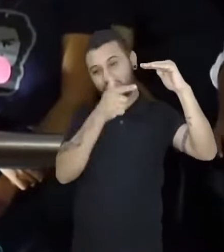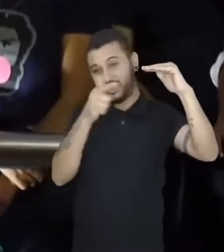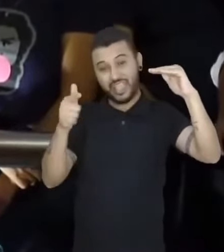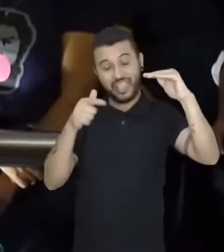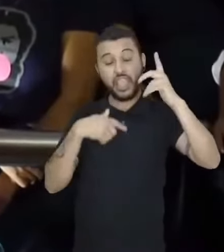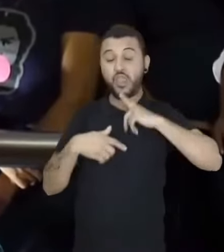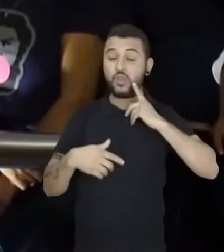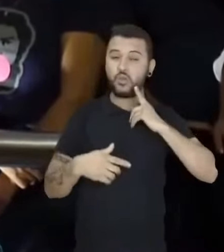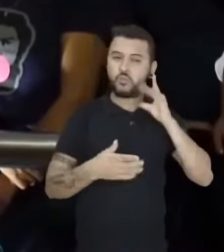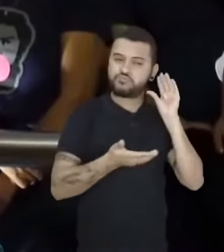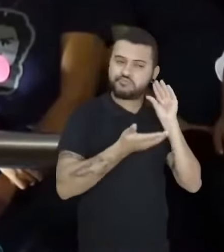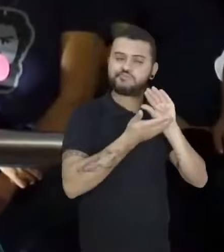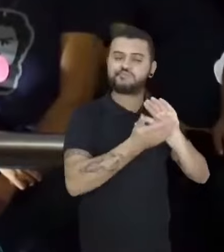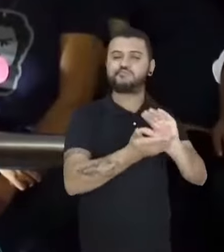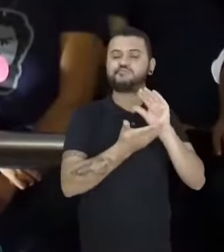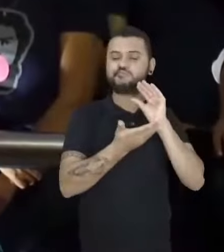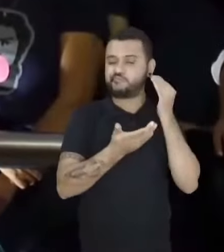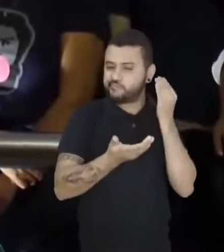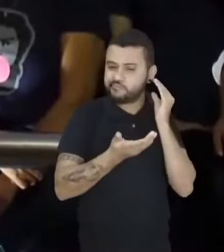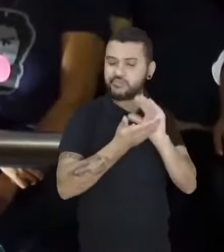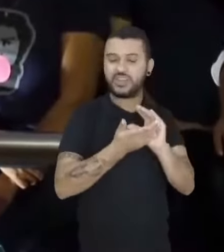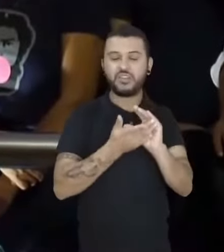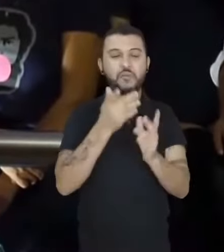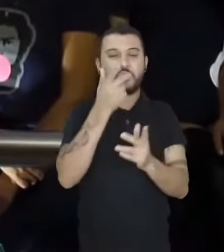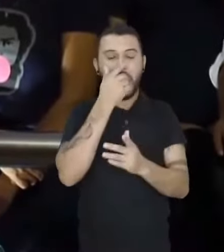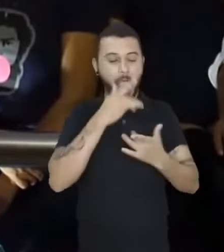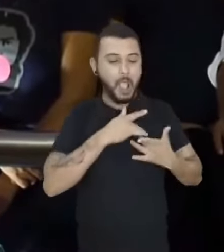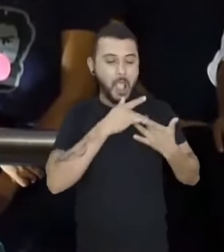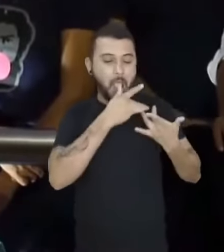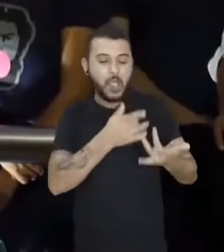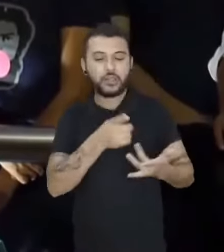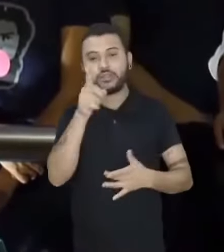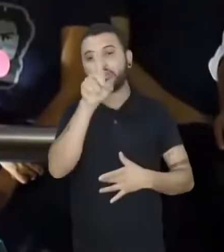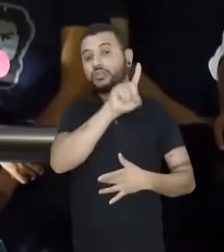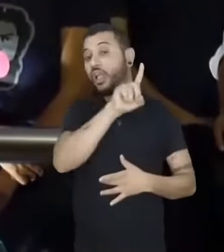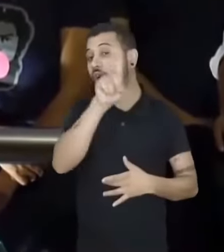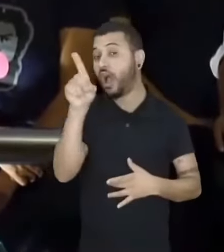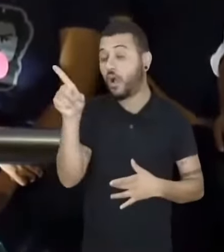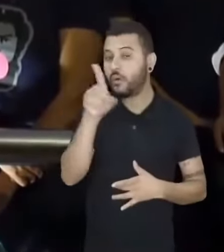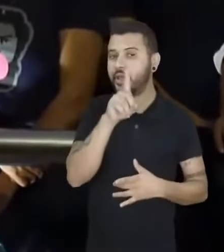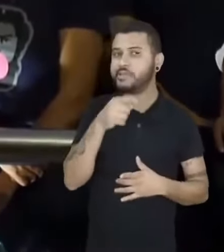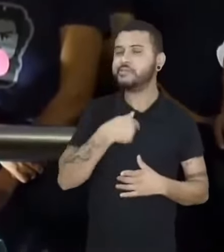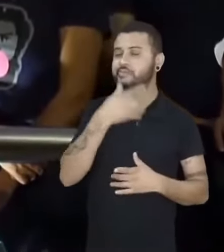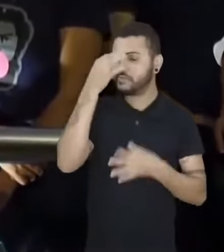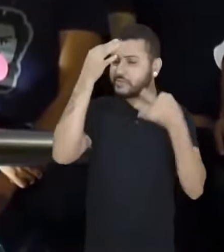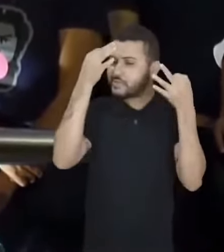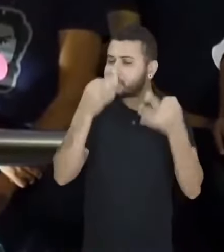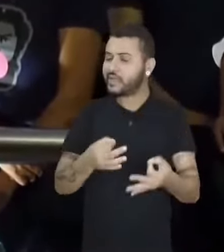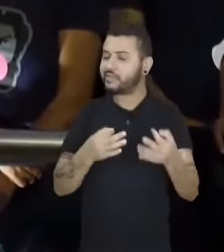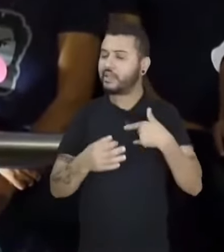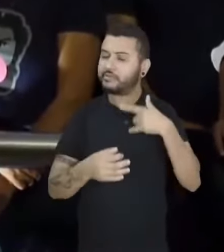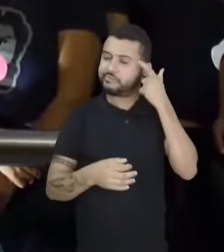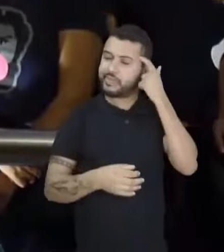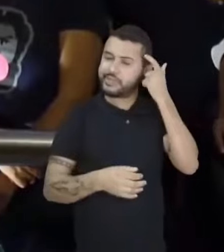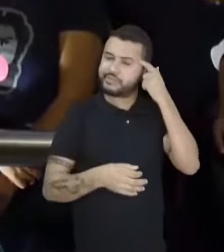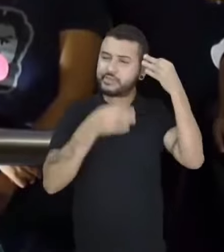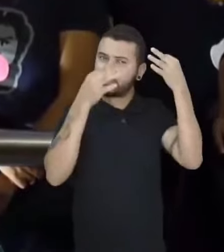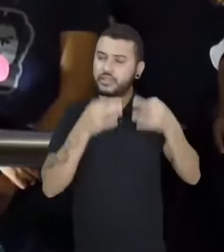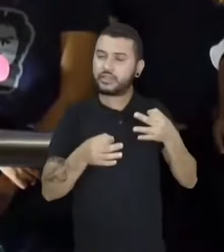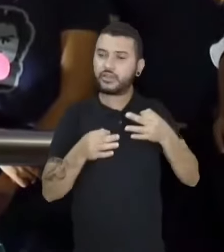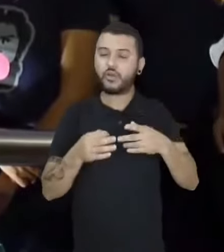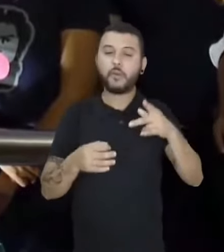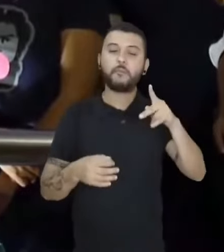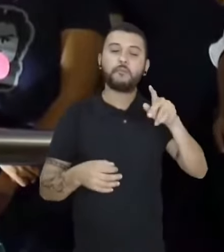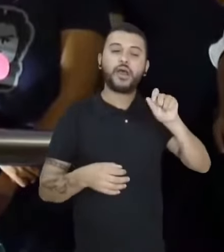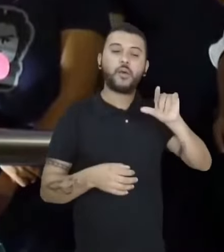Não coloquei por piedade, não. Eu coloquei porque eu tinha certeza. E o Paulo Freire